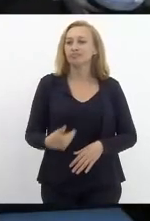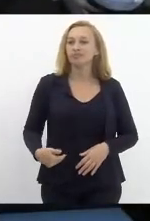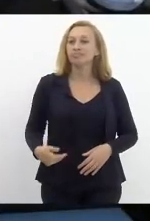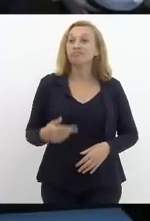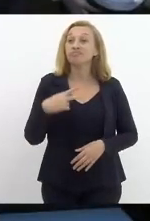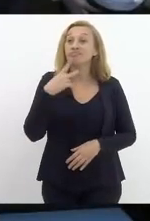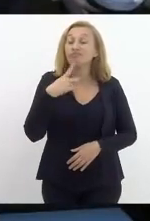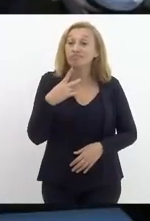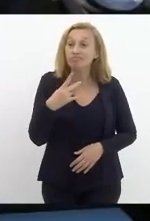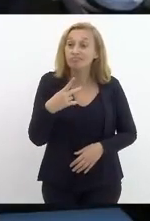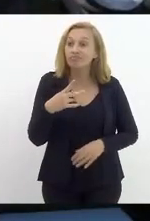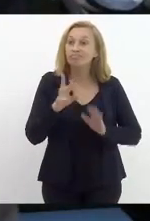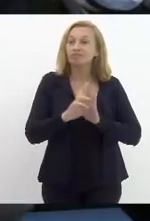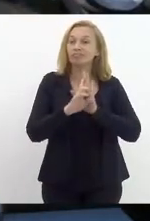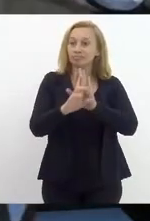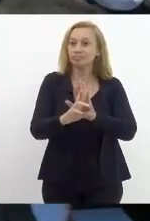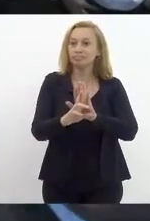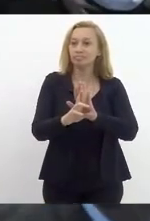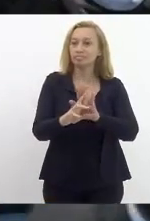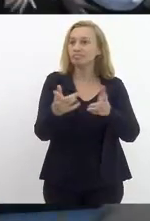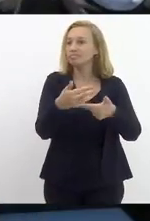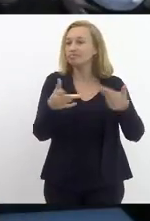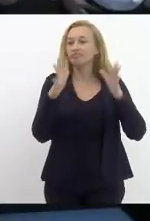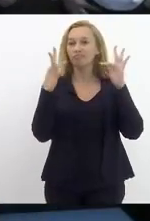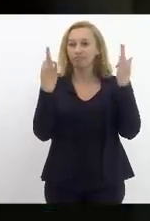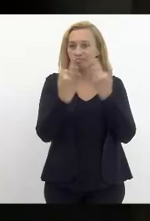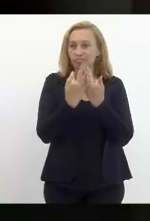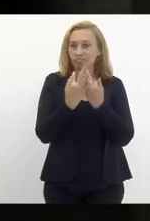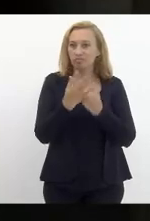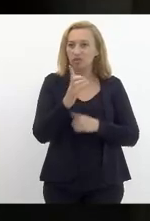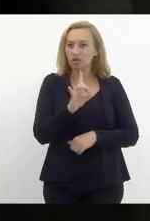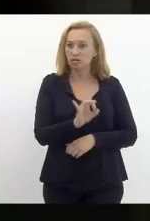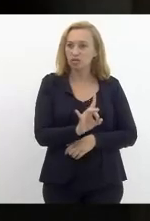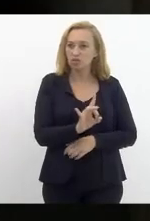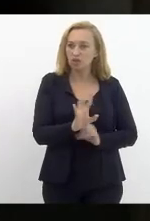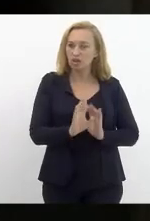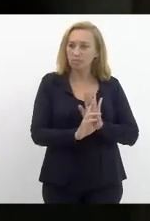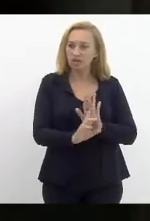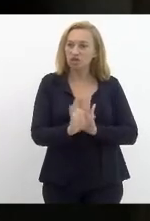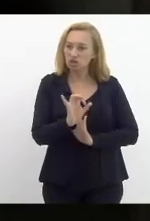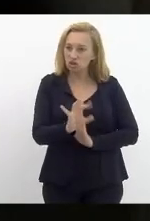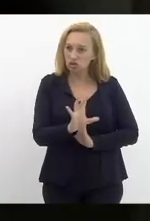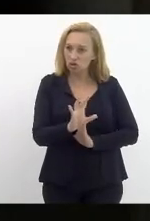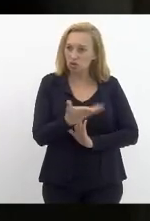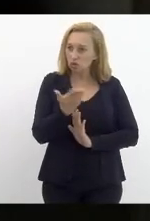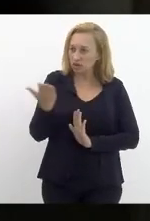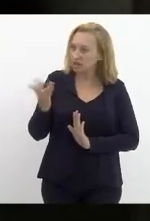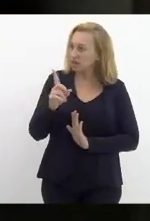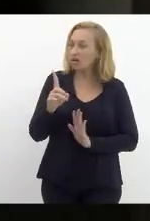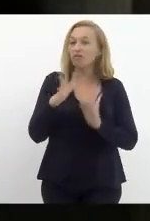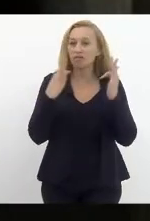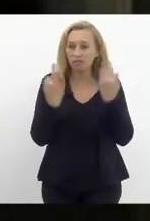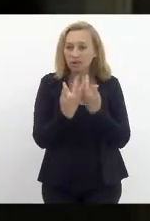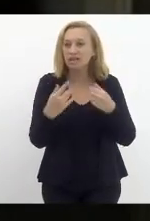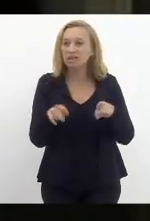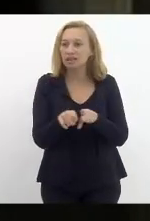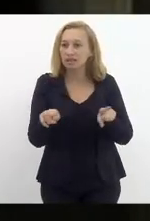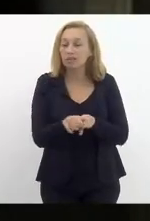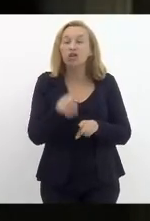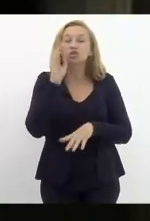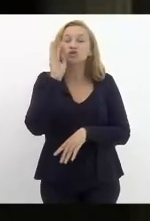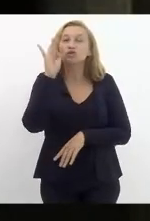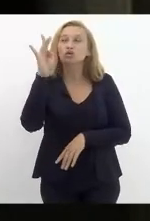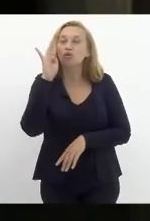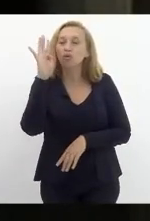falar que representamos muitas famílias, não representamos só os candidatos, representamos muitas famílias, muitos